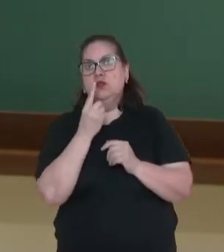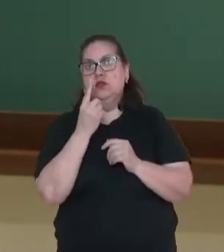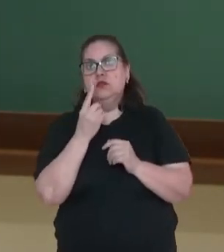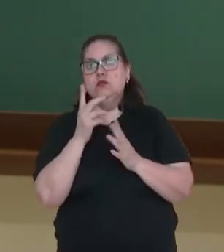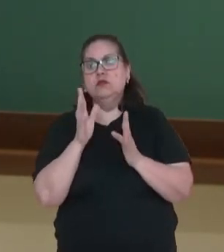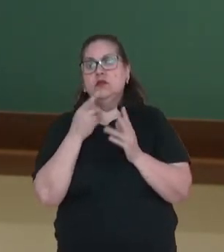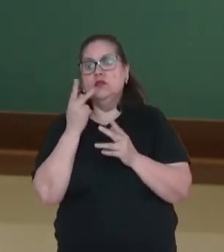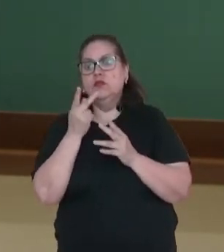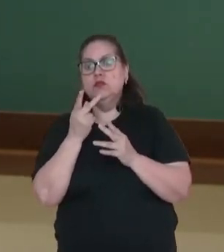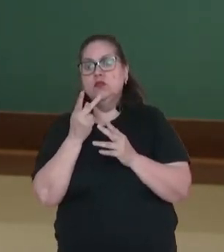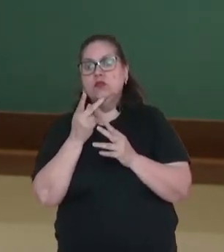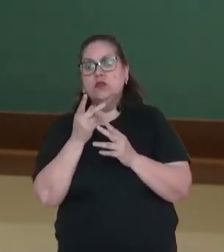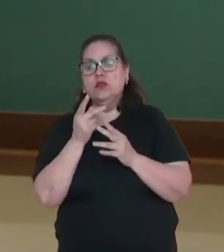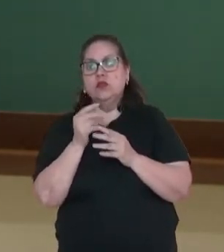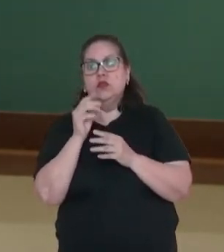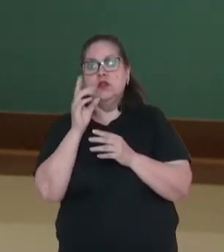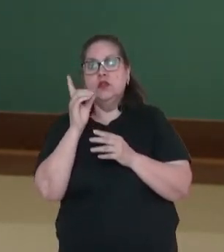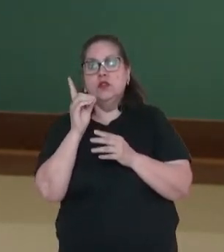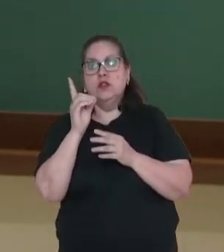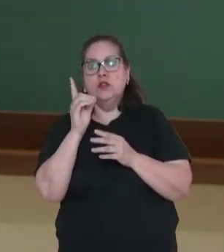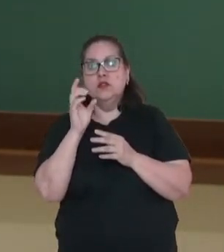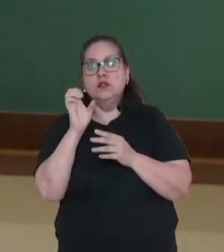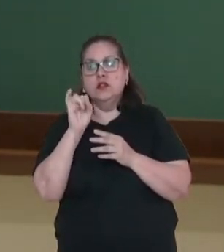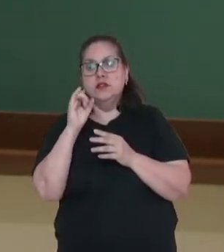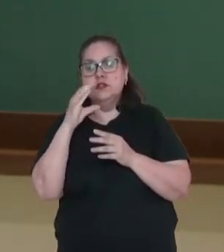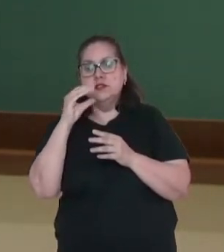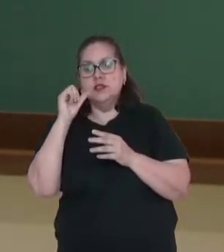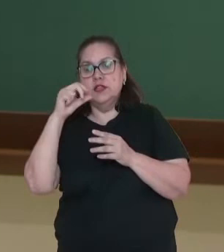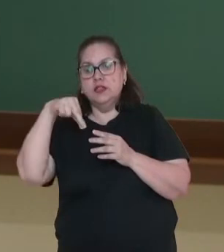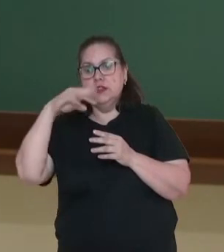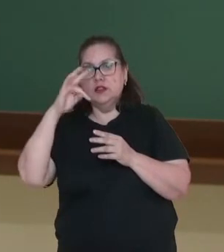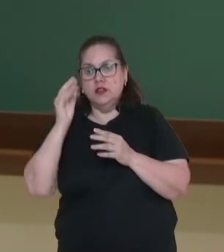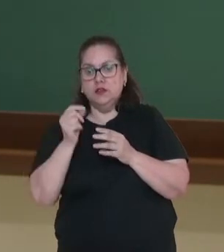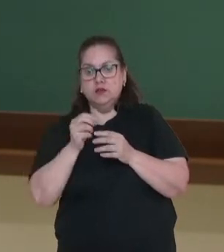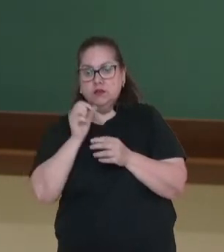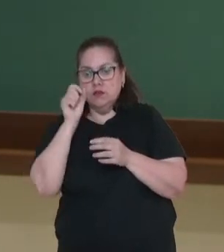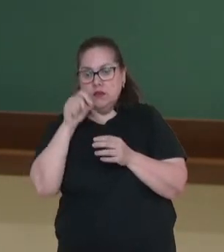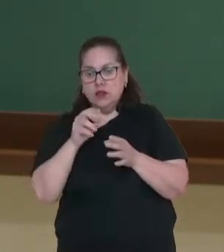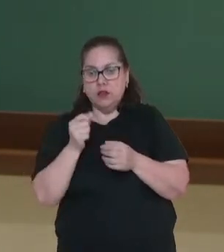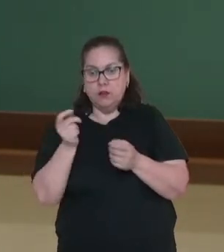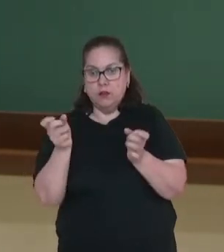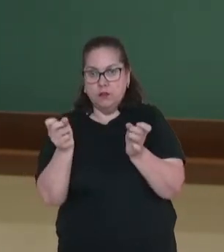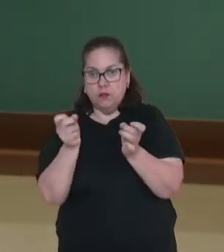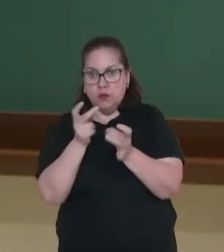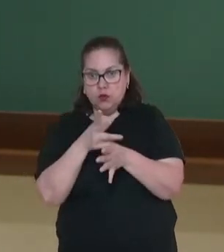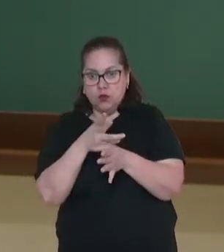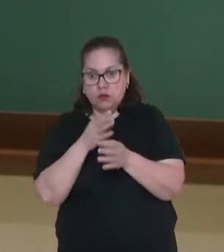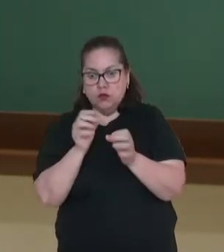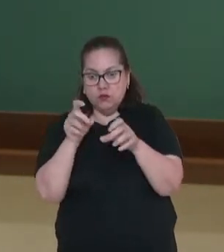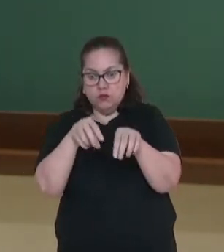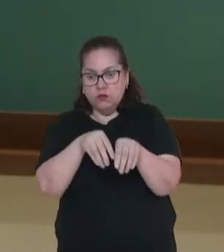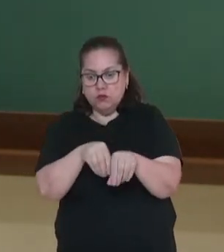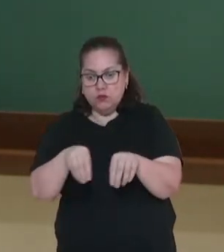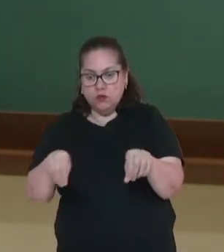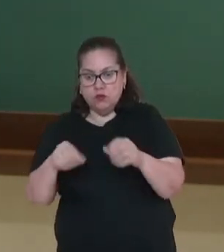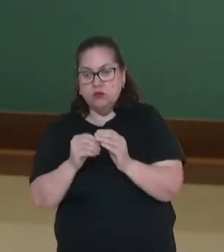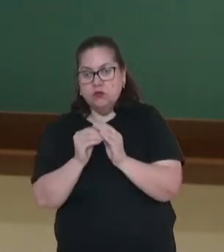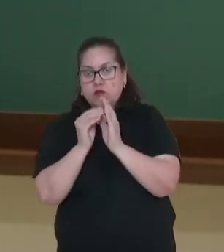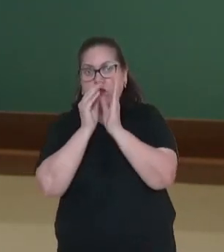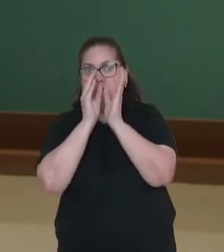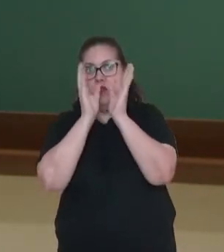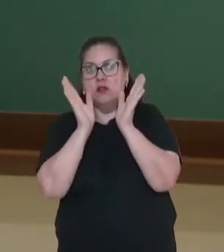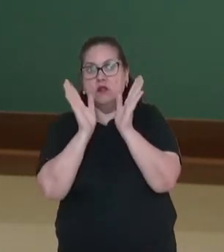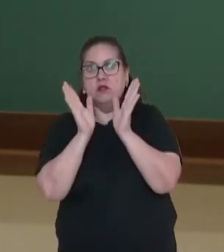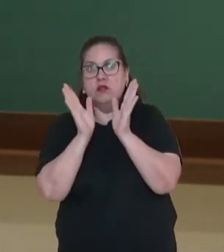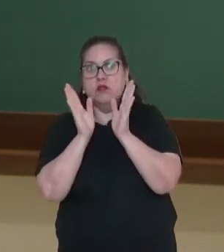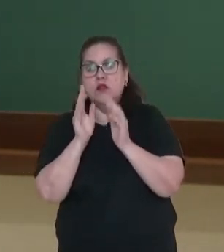o que a gente chama de fruto deiscente. Em algum momento, quando a semente está pronta, né, para ir para o solo, o fruto se abre, que é